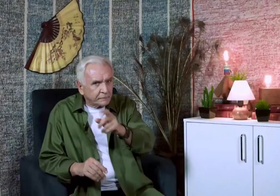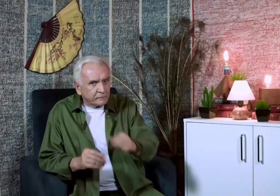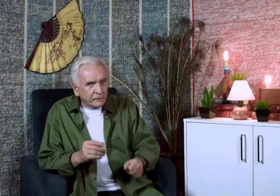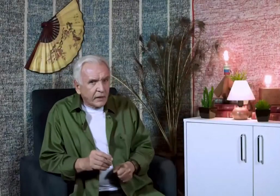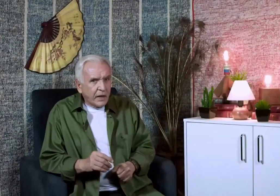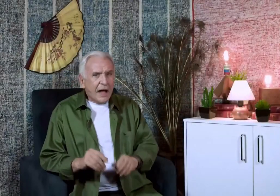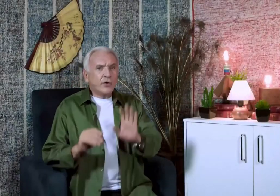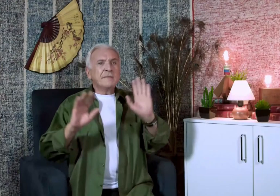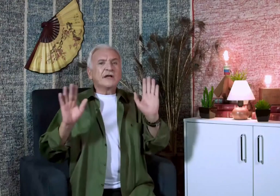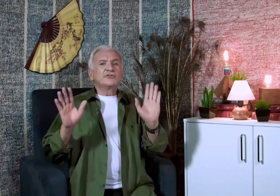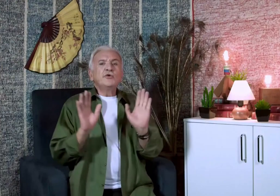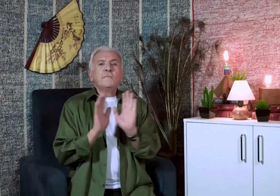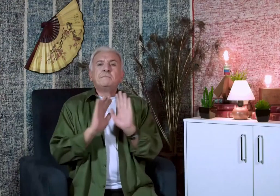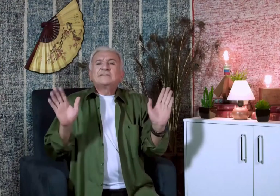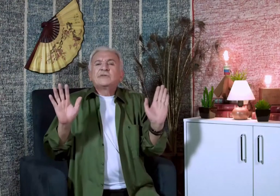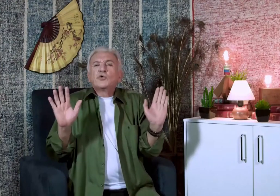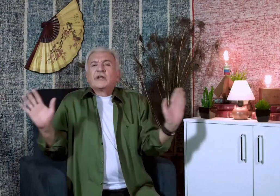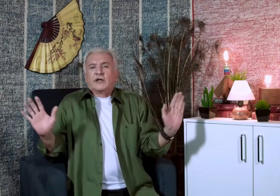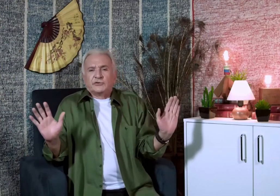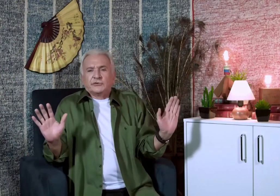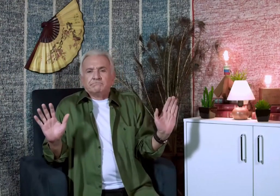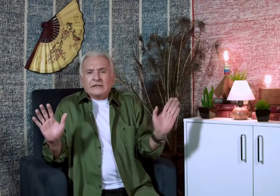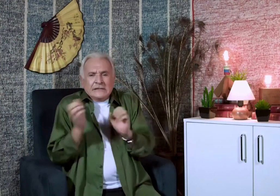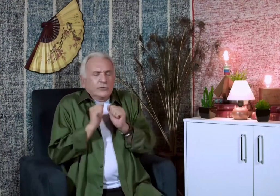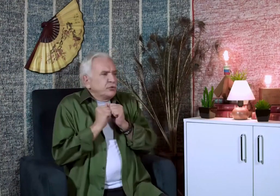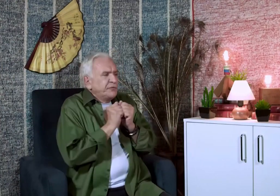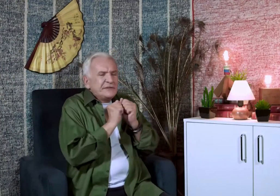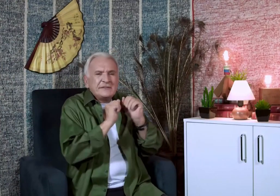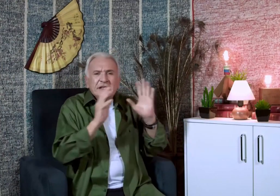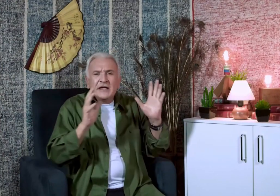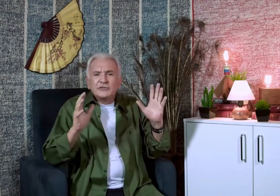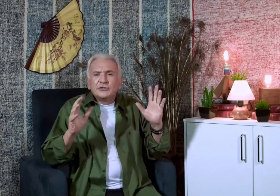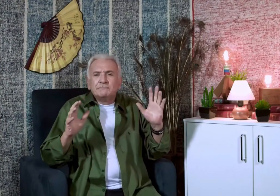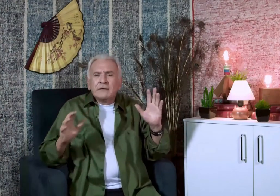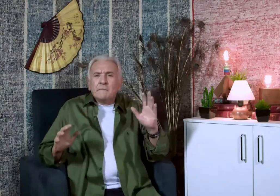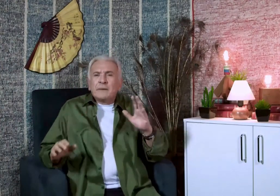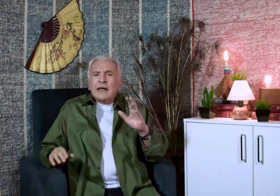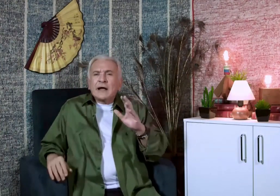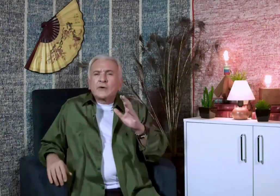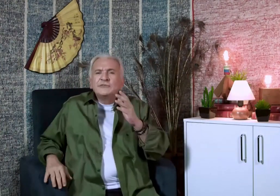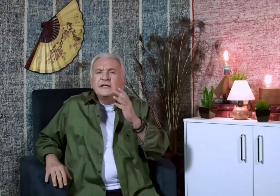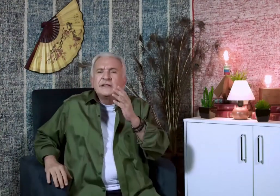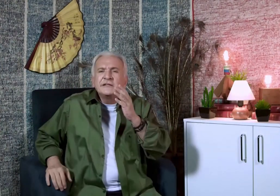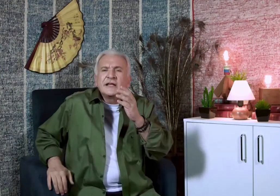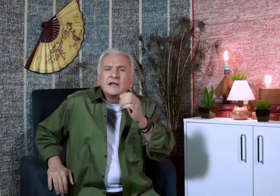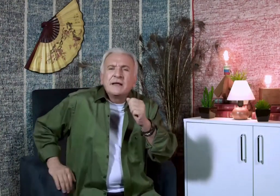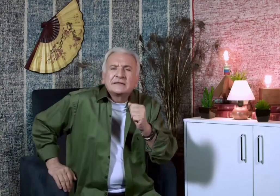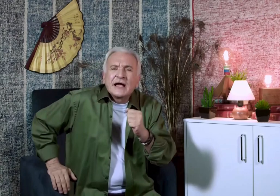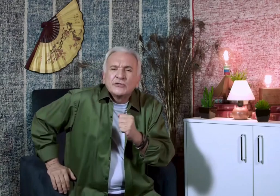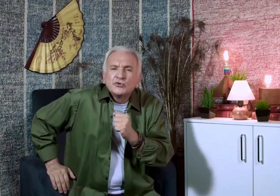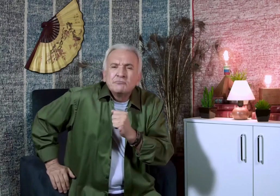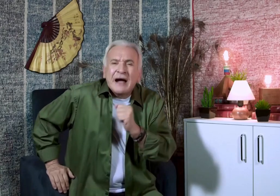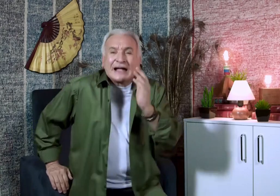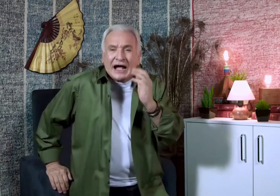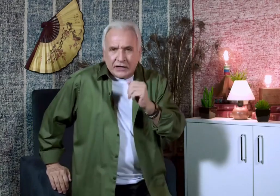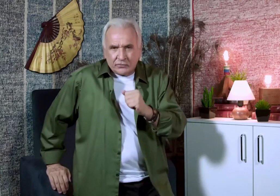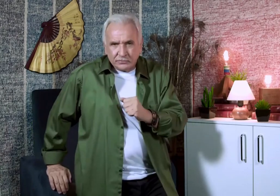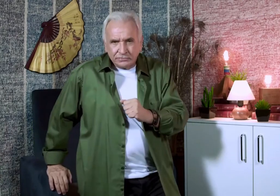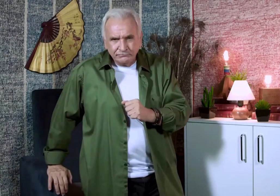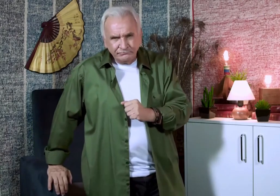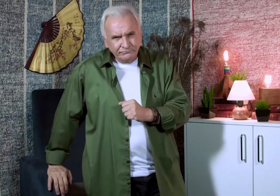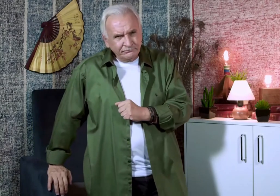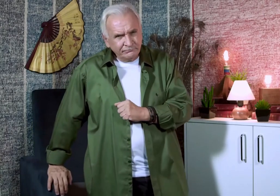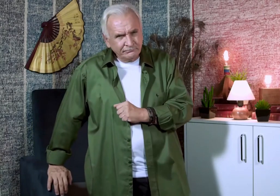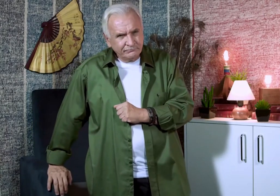cuidado, hein? Agora imagine um pássaro grande, o suficiente para conseguir se alimentar de um